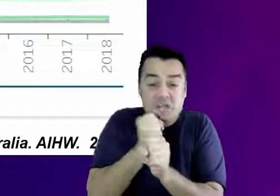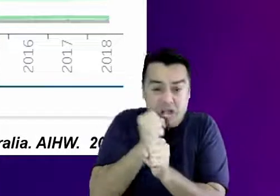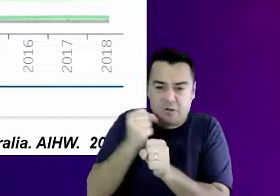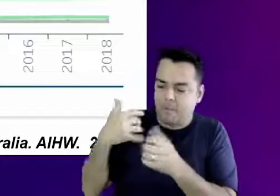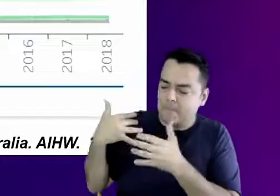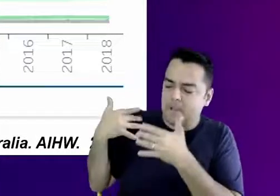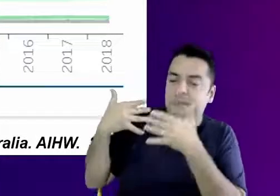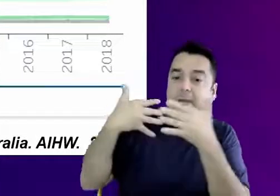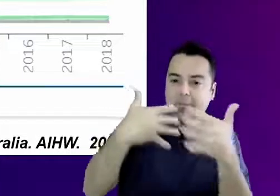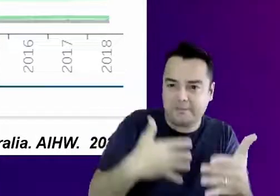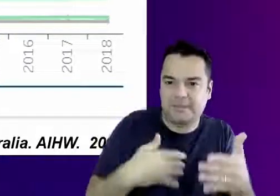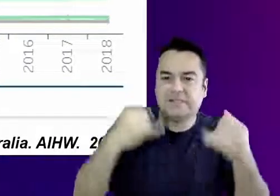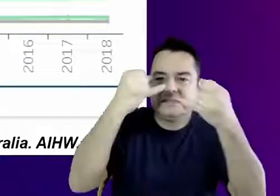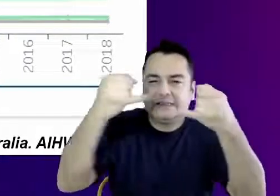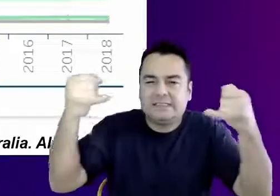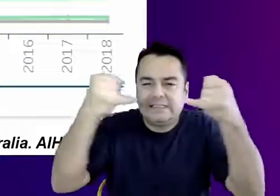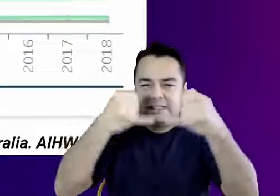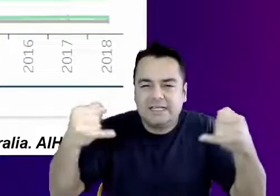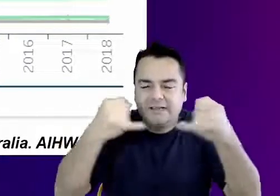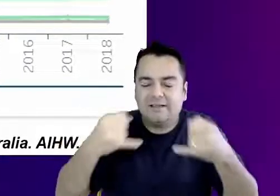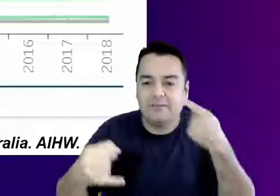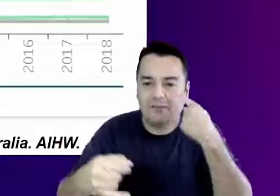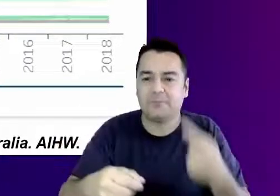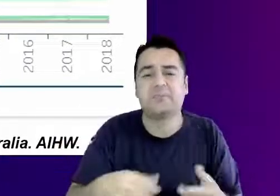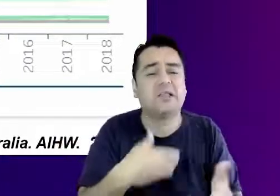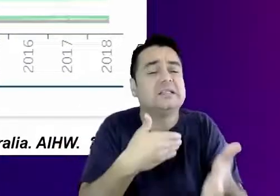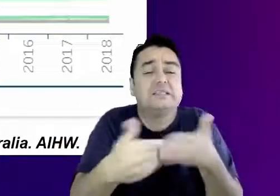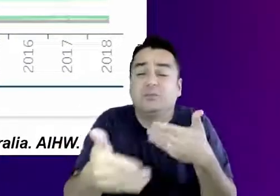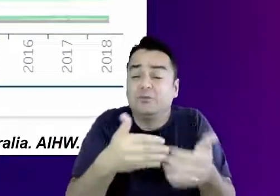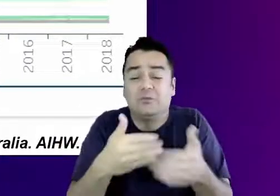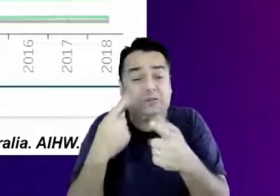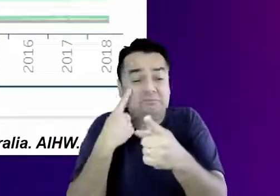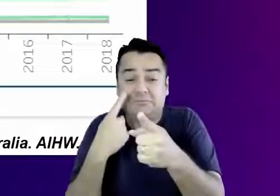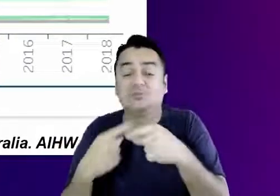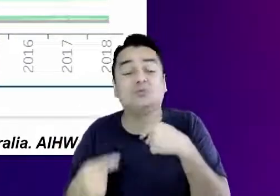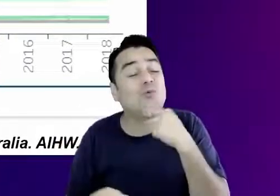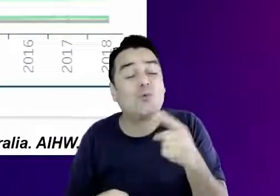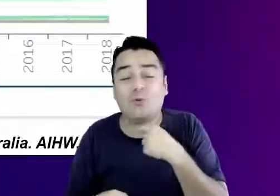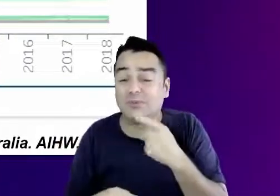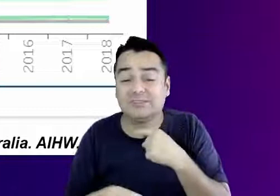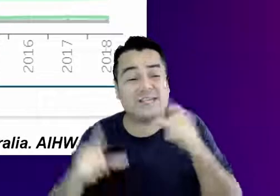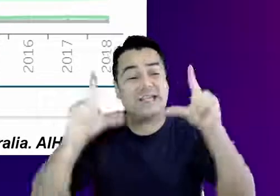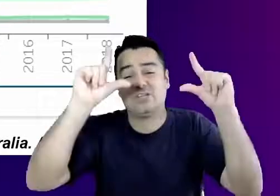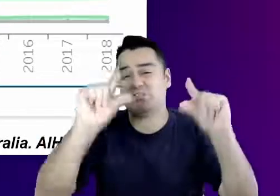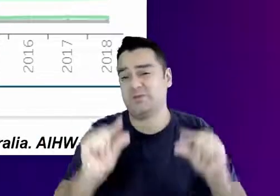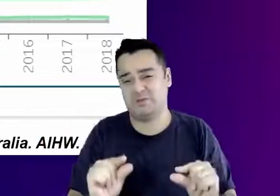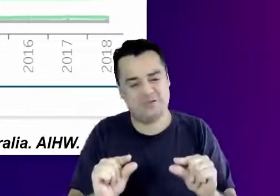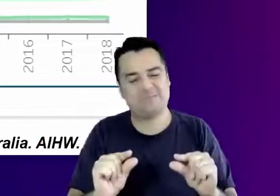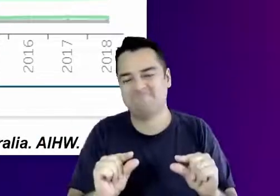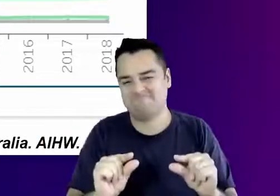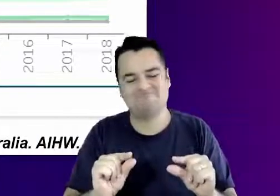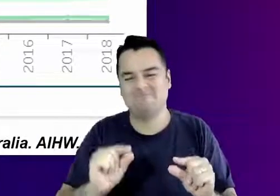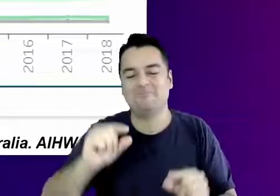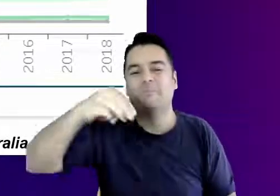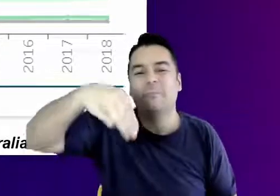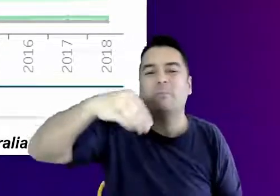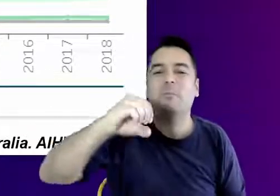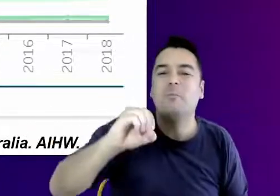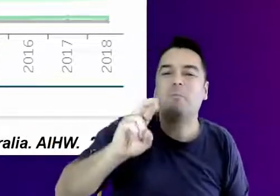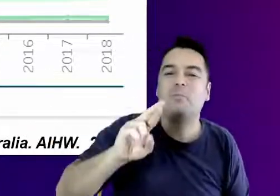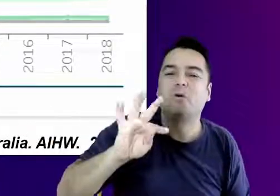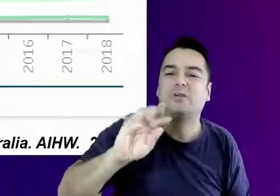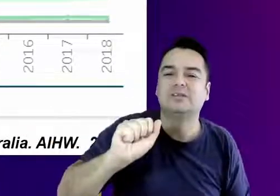contínuas. Não interessa o que a gente faça, a gente não consegue diminuir mortalidade perinatal. Novamente, esse é um